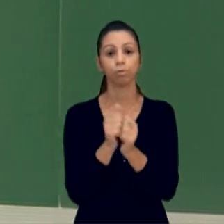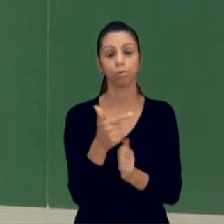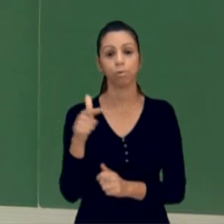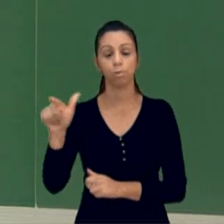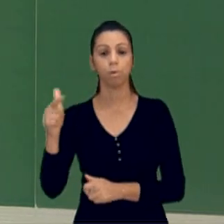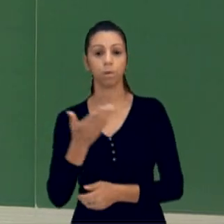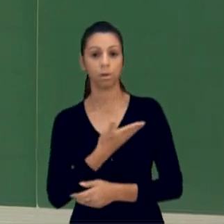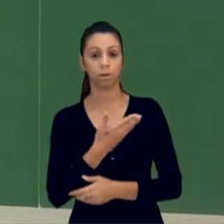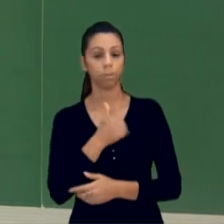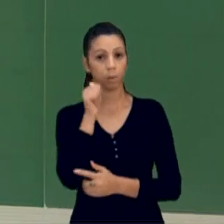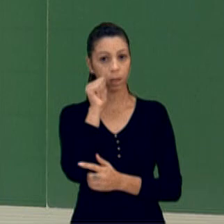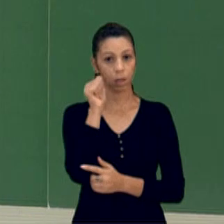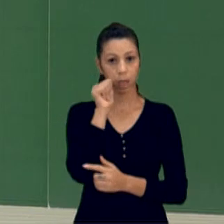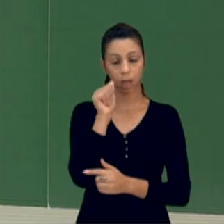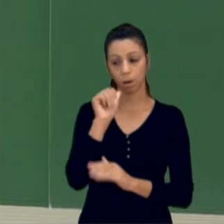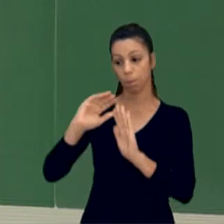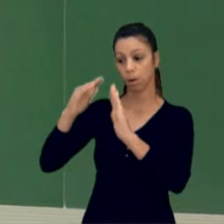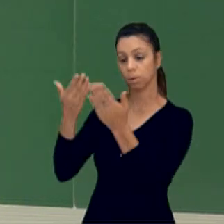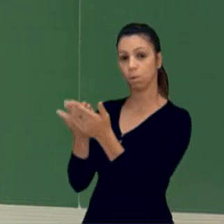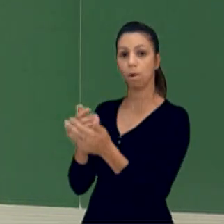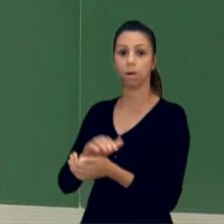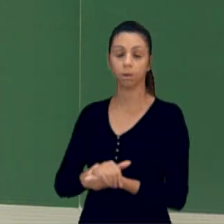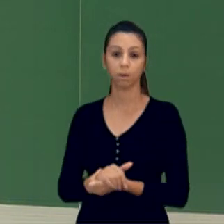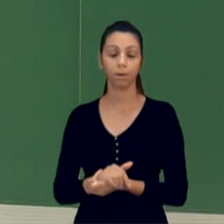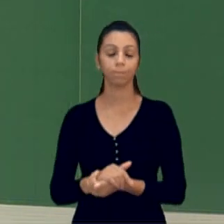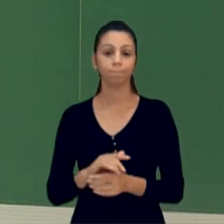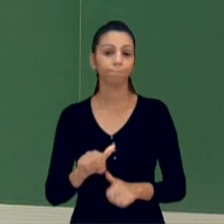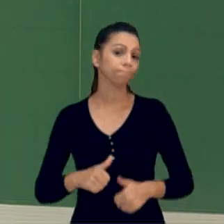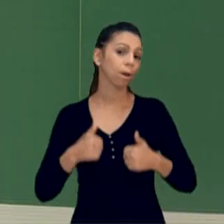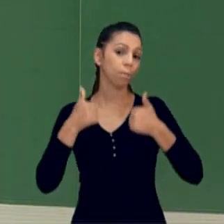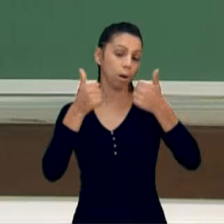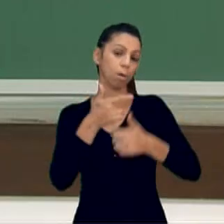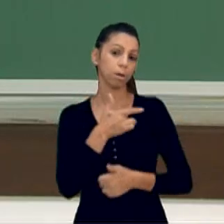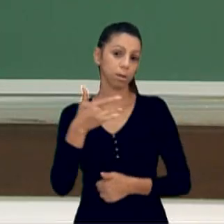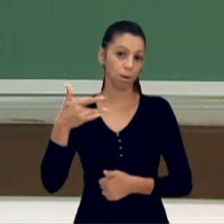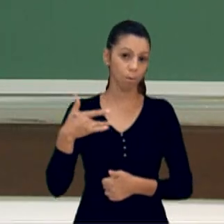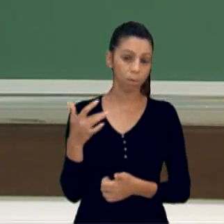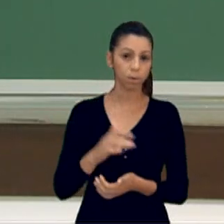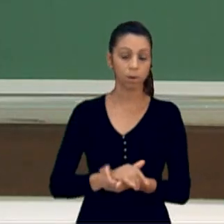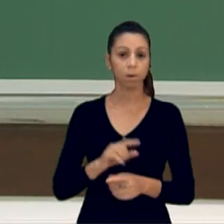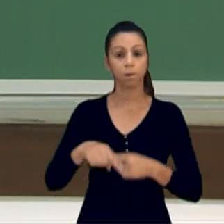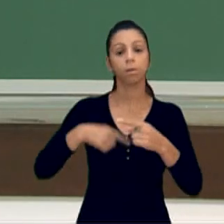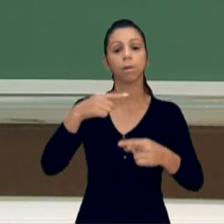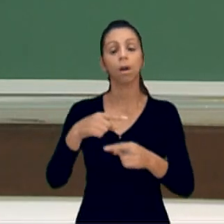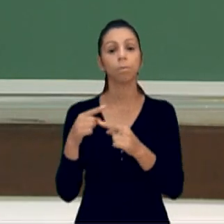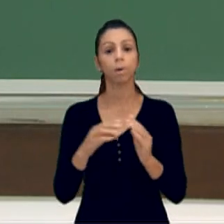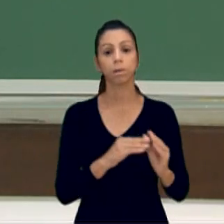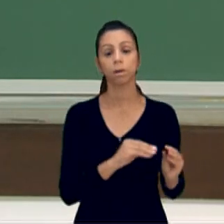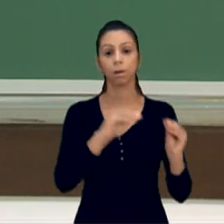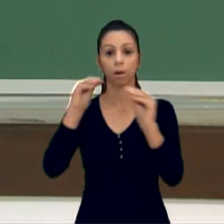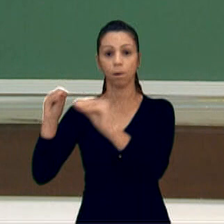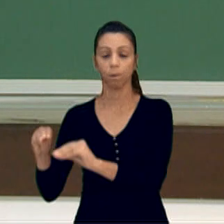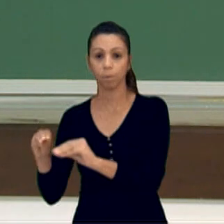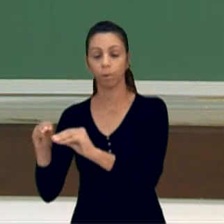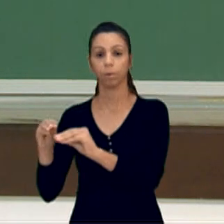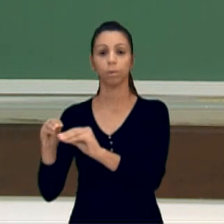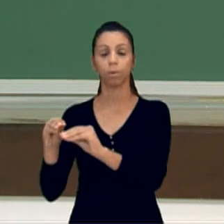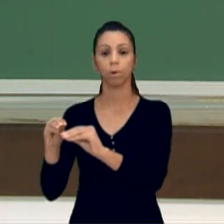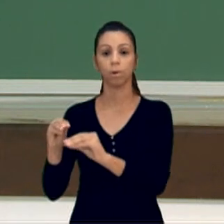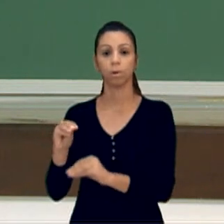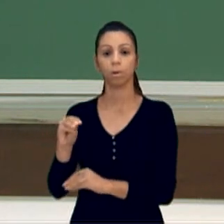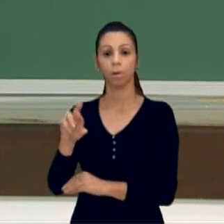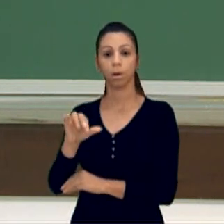meninas. E ela se recuperou, conseguiu se recuperar. Depois disso, ela mudou para o Reino Unido e lá